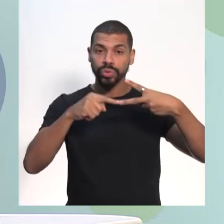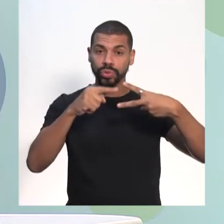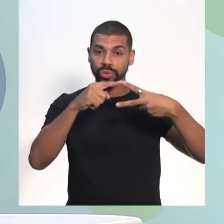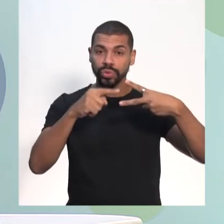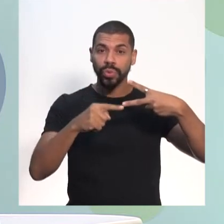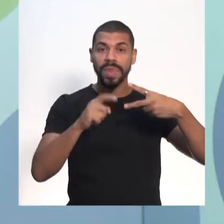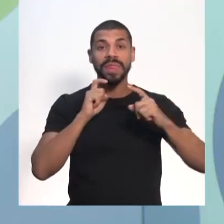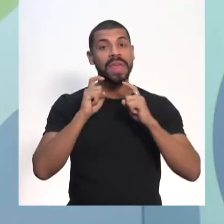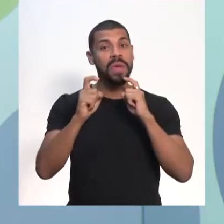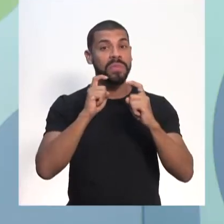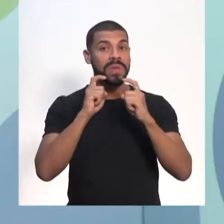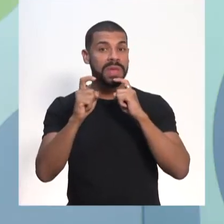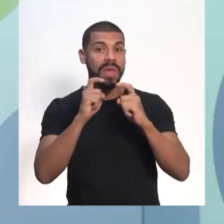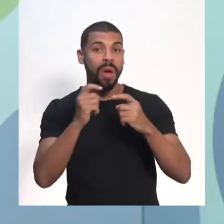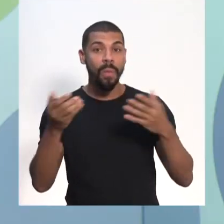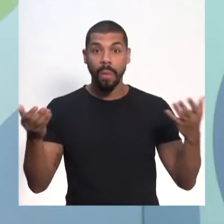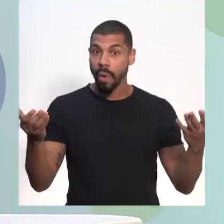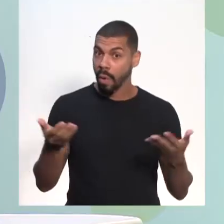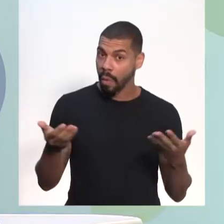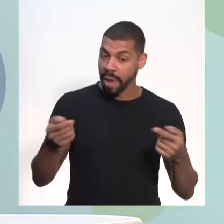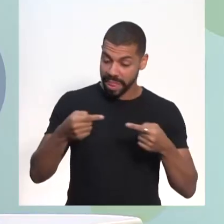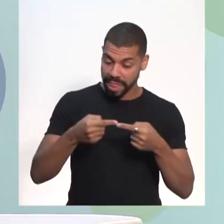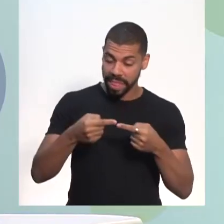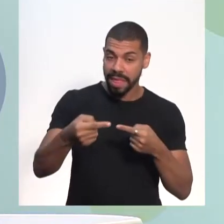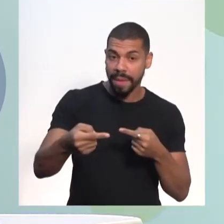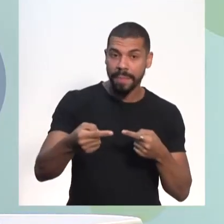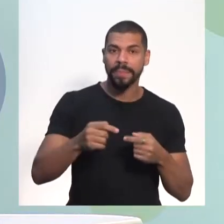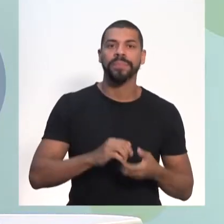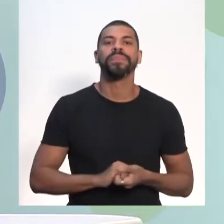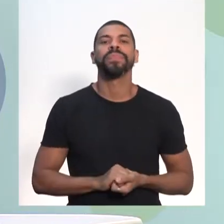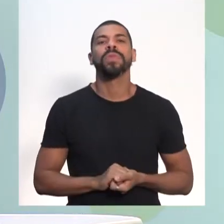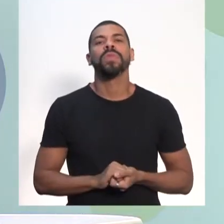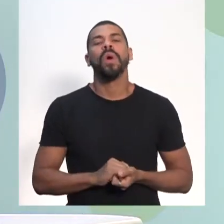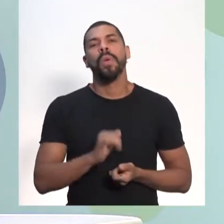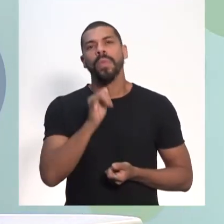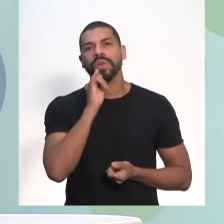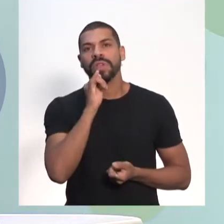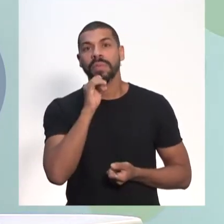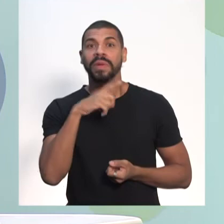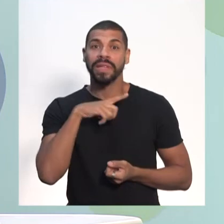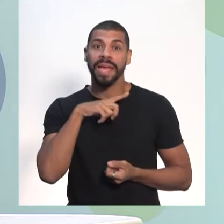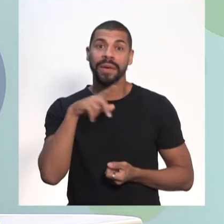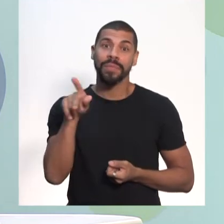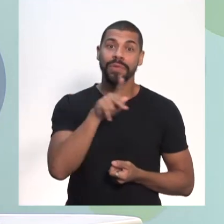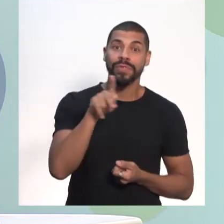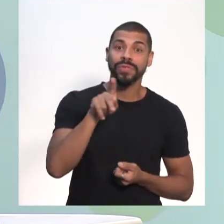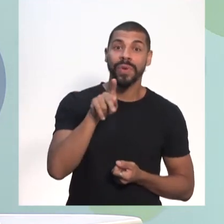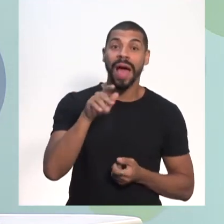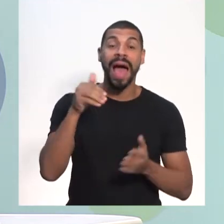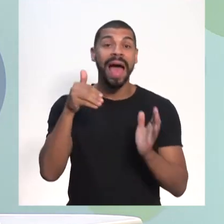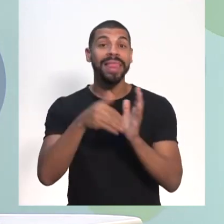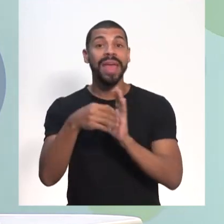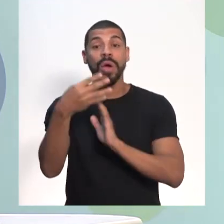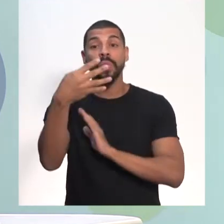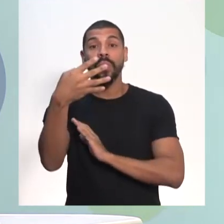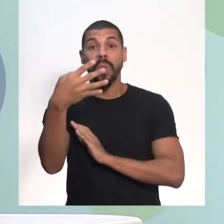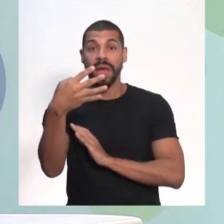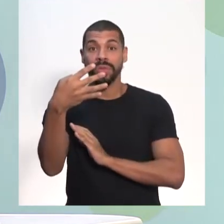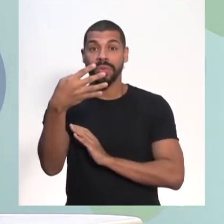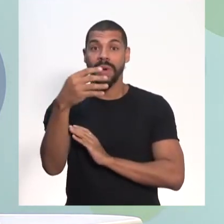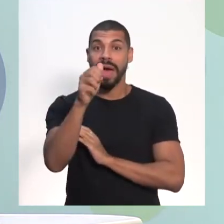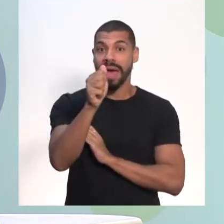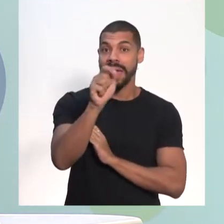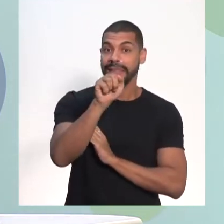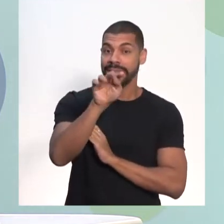semana e mais 2 para quem tem o EMAI. Então, nós podemos aí ter professores que farão 4 ATPCs, sempre